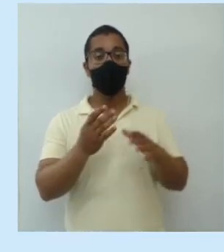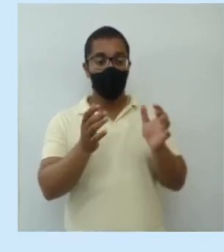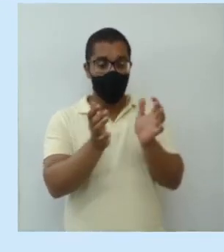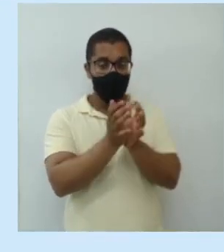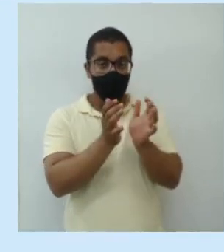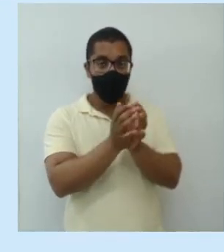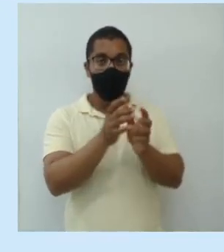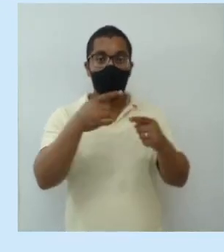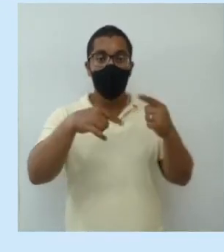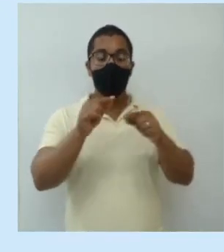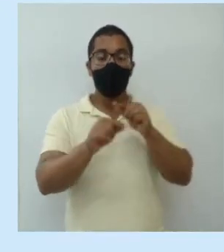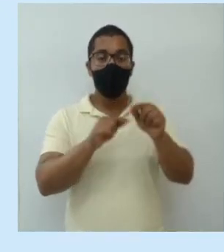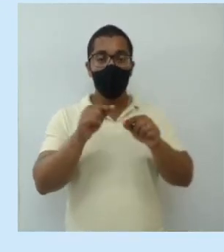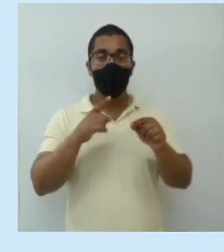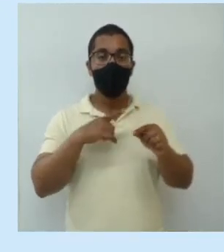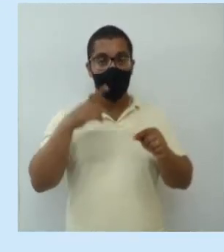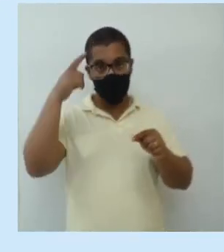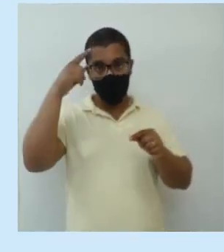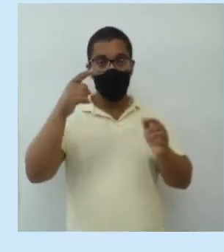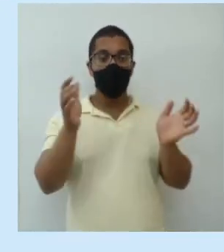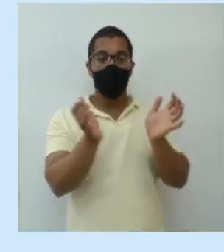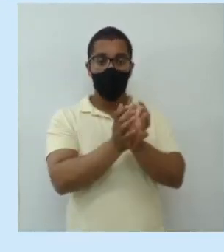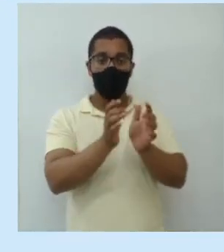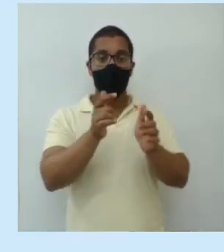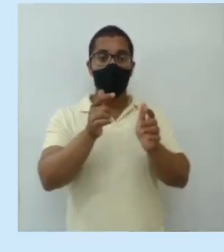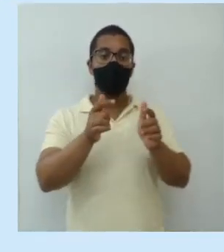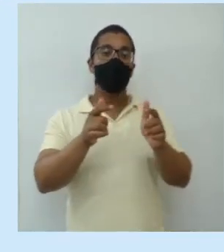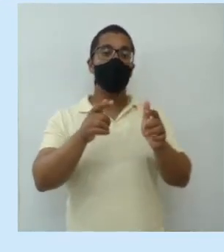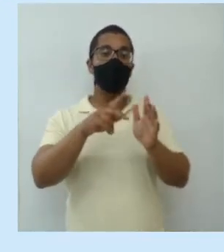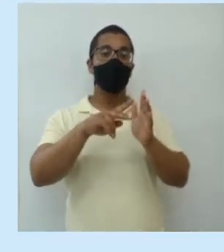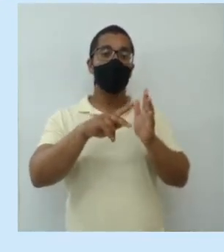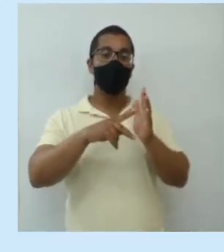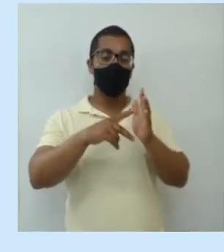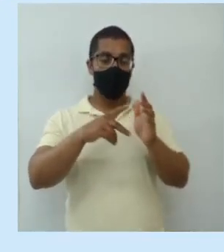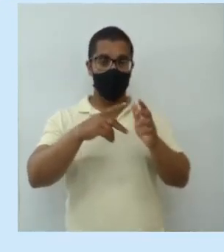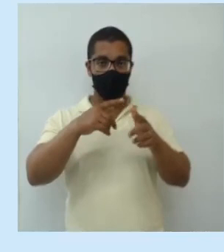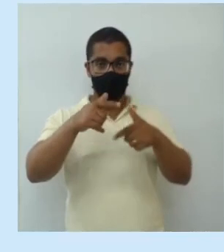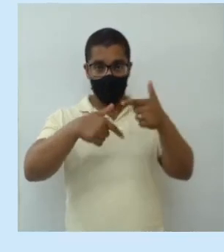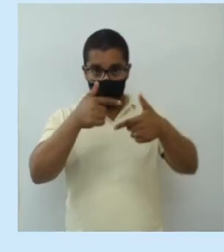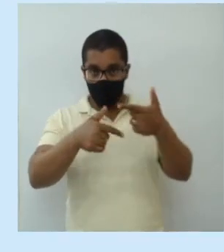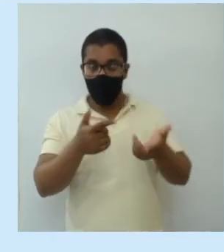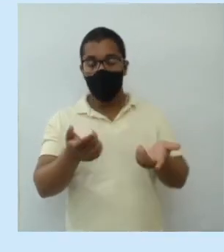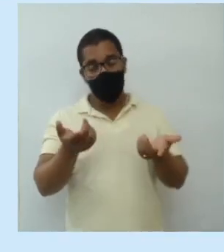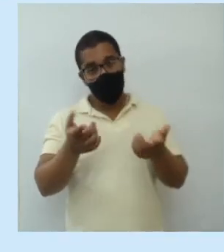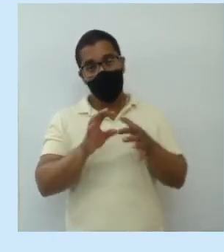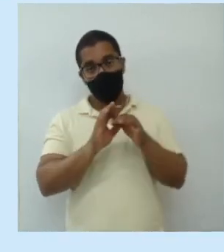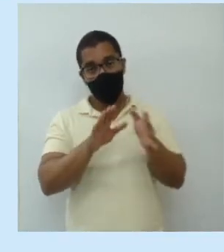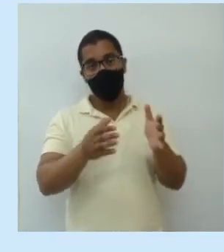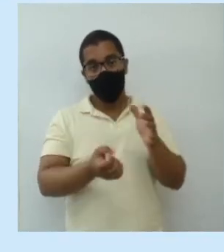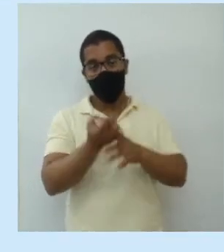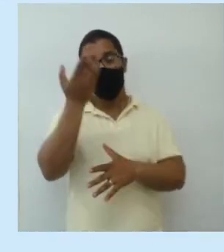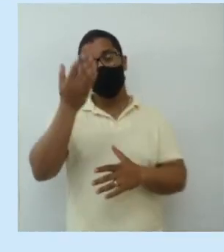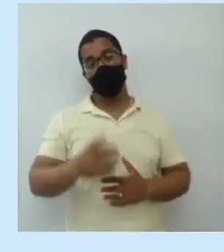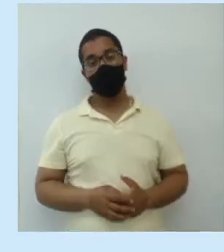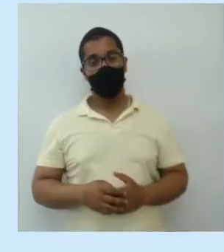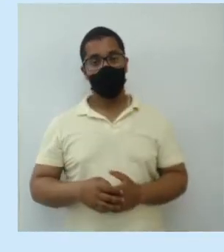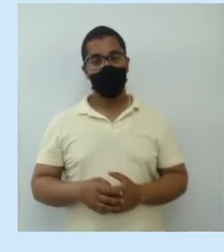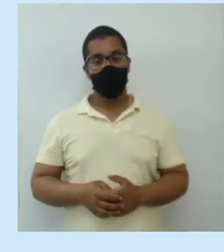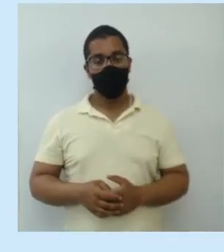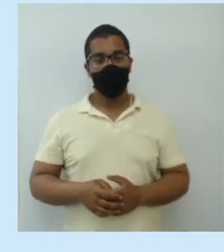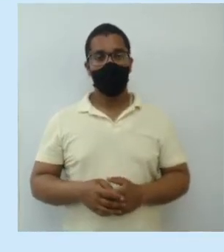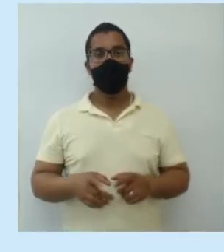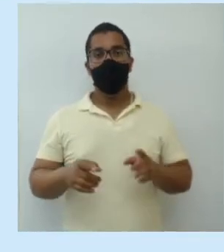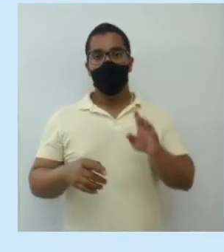movimentos, como é o caso do Partido dos Trabalhadores. Letra B. Tornar a democracia um valor social que ultrapassa